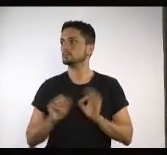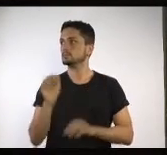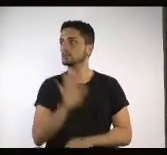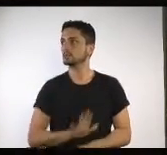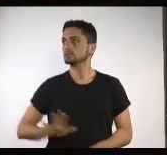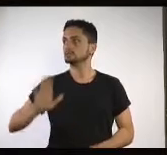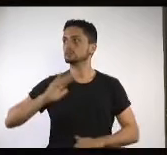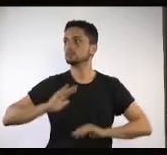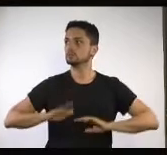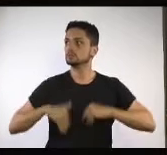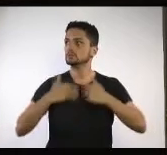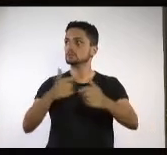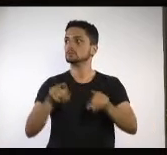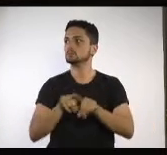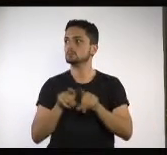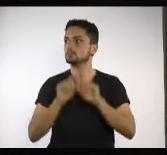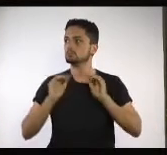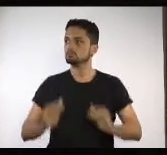e soberano